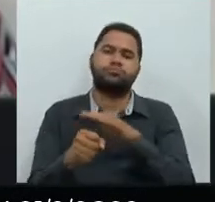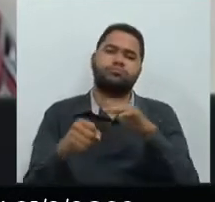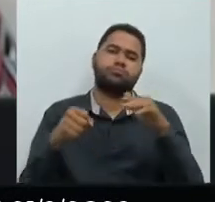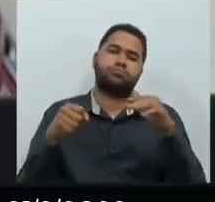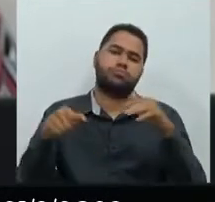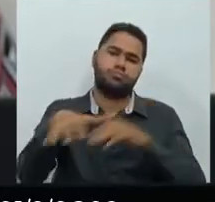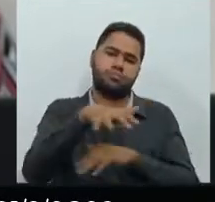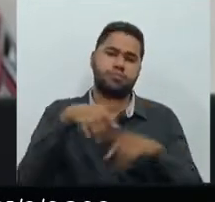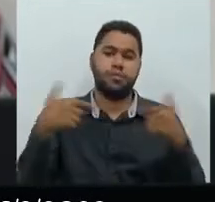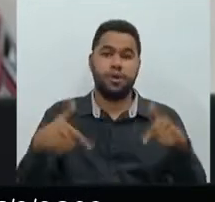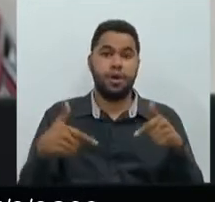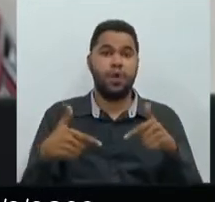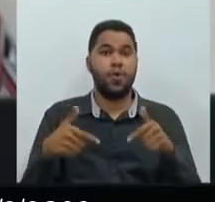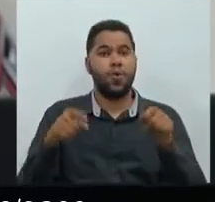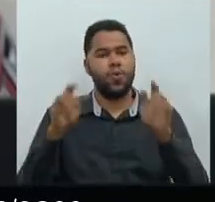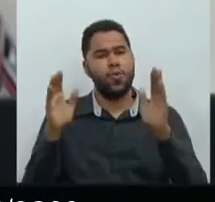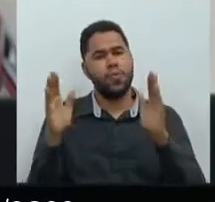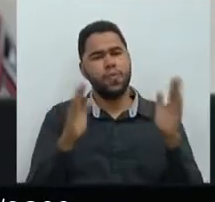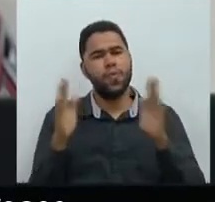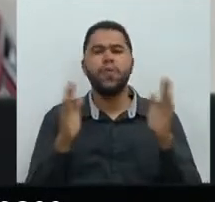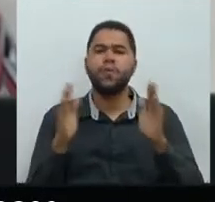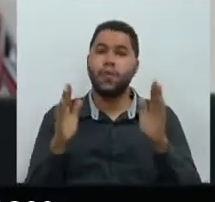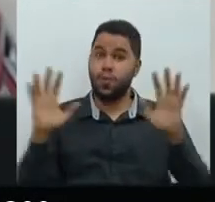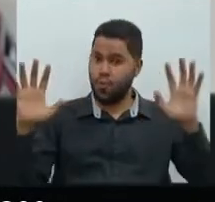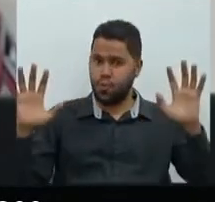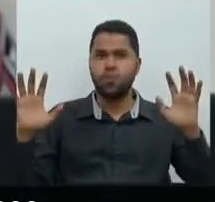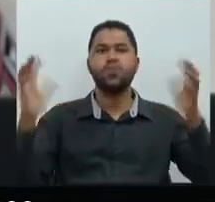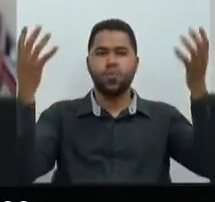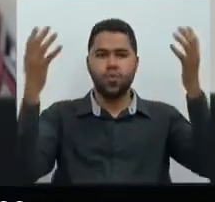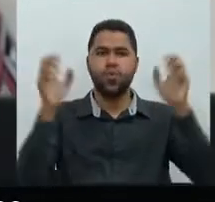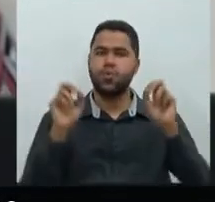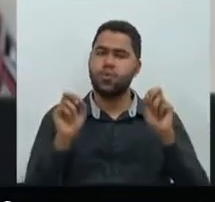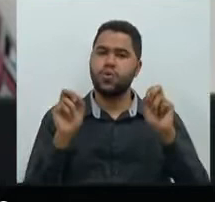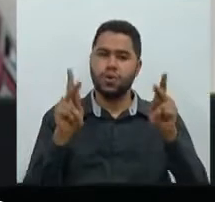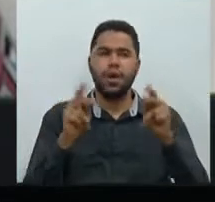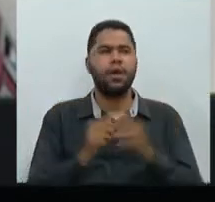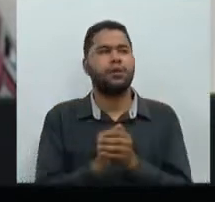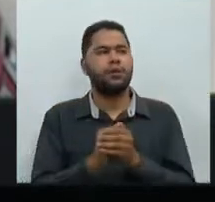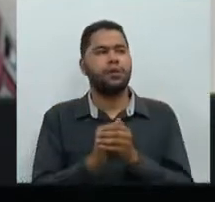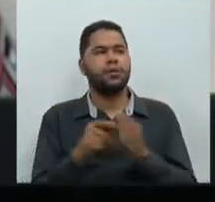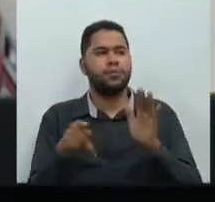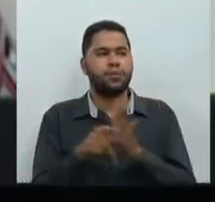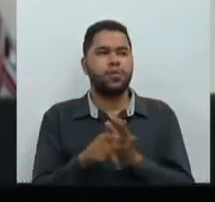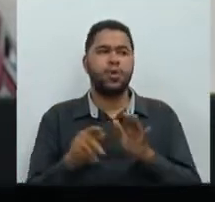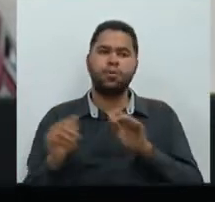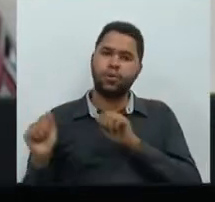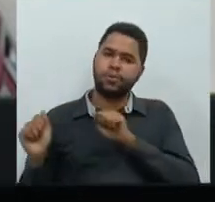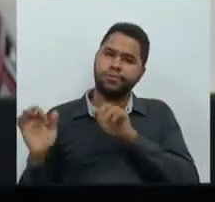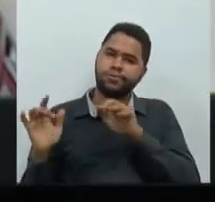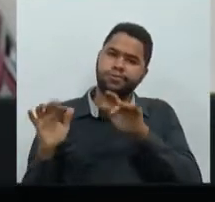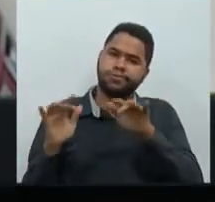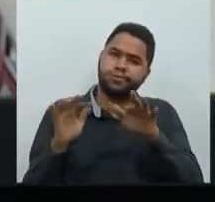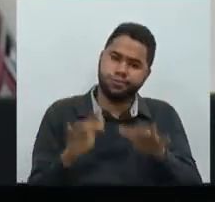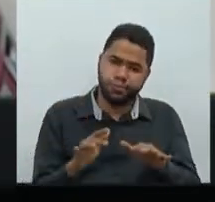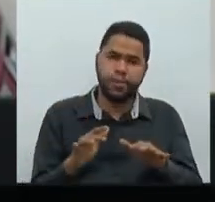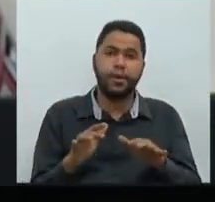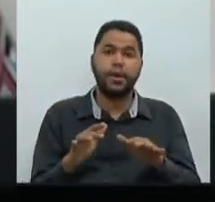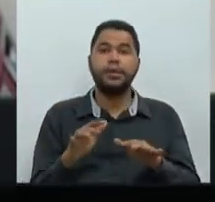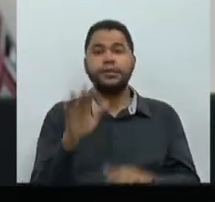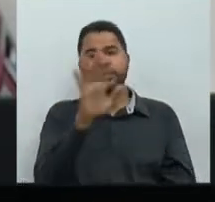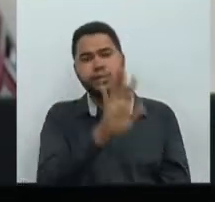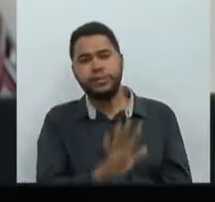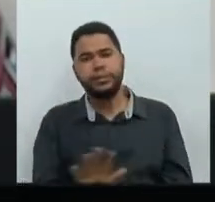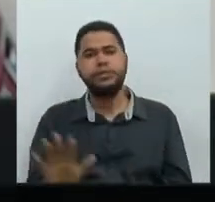nosso grande momento, vamos fazer aqui um grande evento, tá ok? Que vamos reunir forças aí do Estado e forças